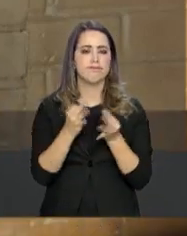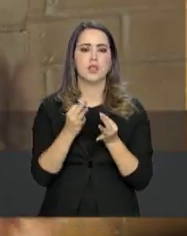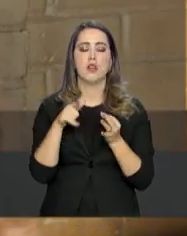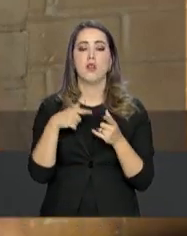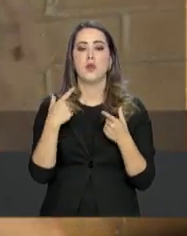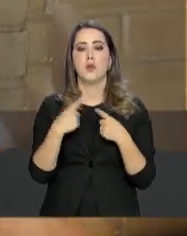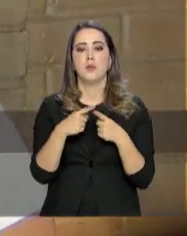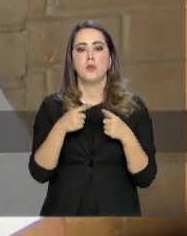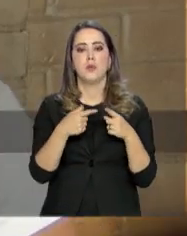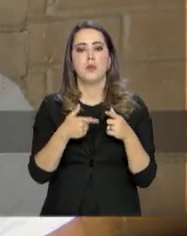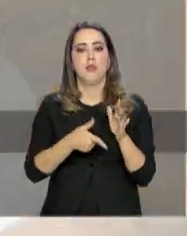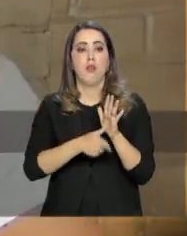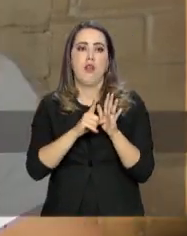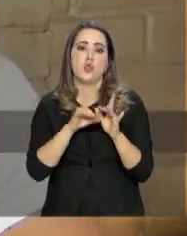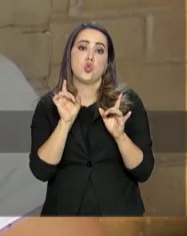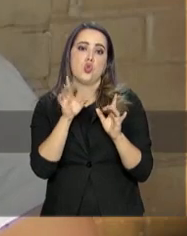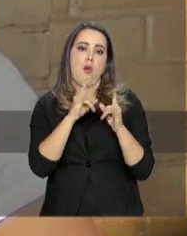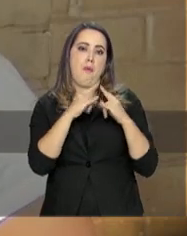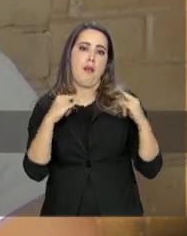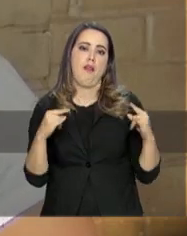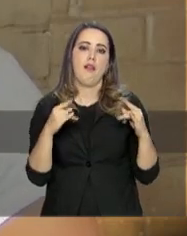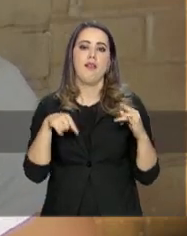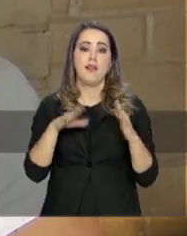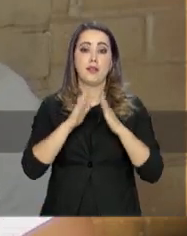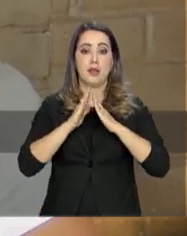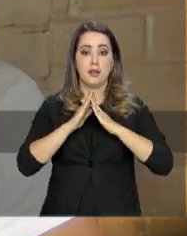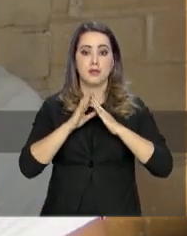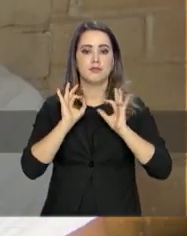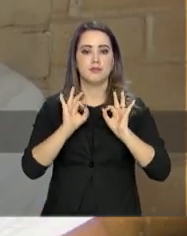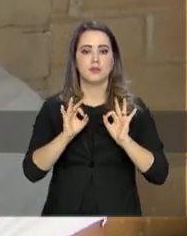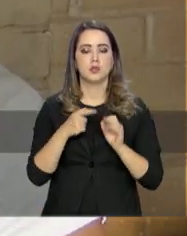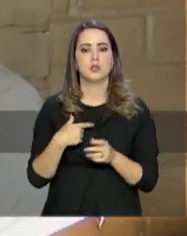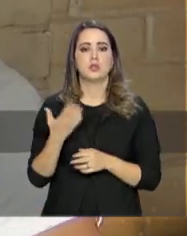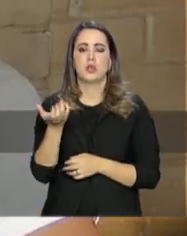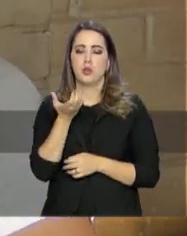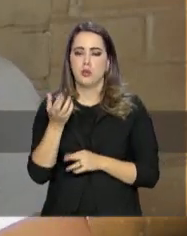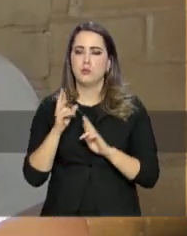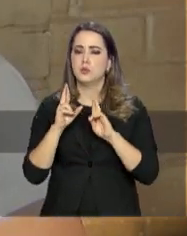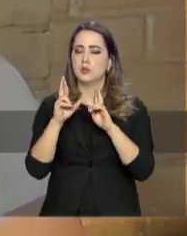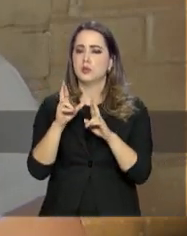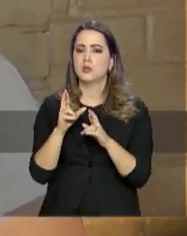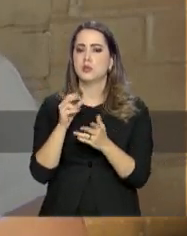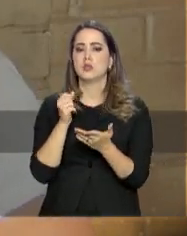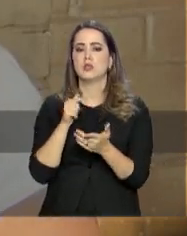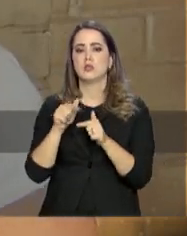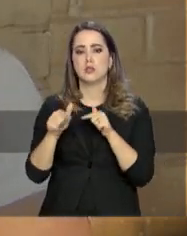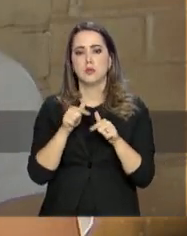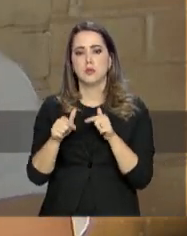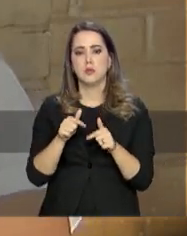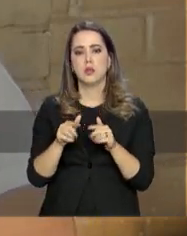eram puras barracas. Agora a esperança é conseguir o emprego, a escola de los meninos,